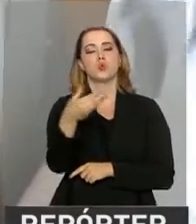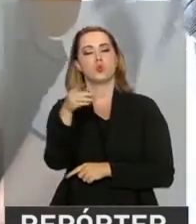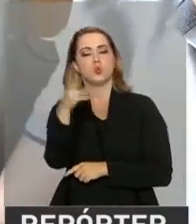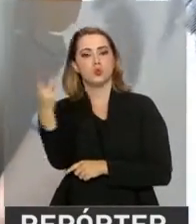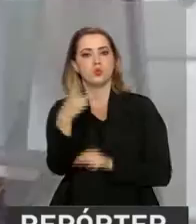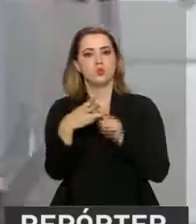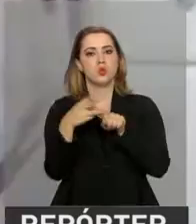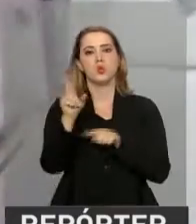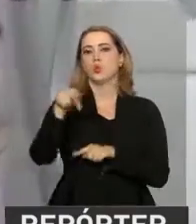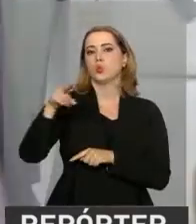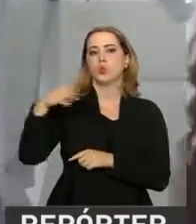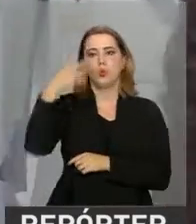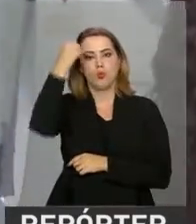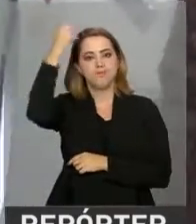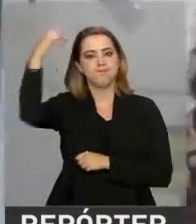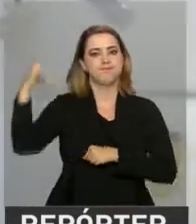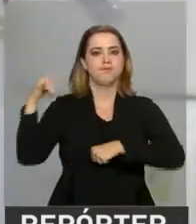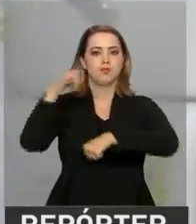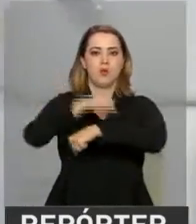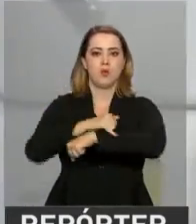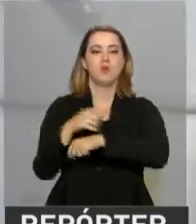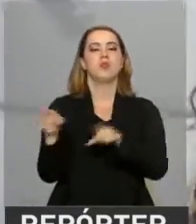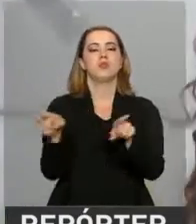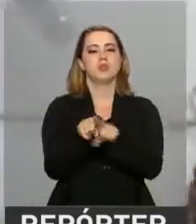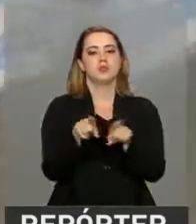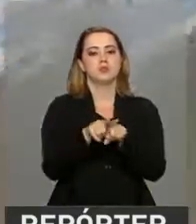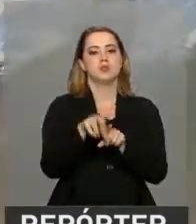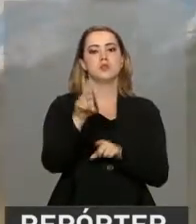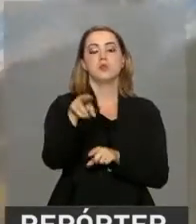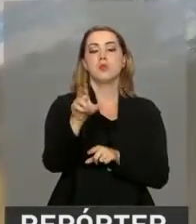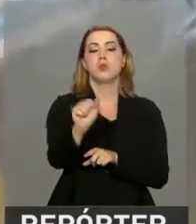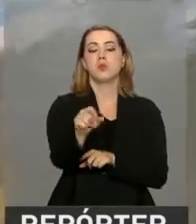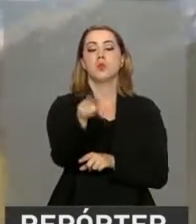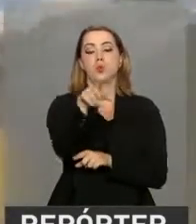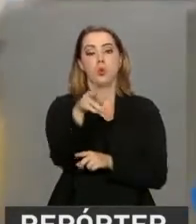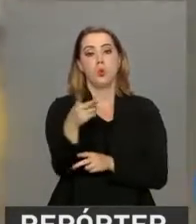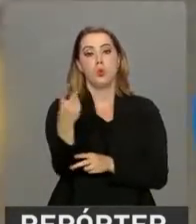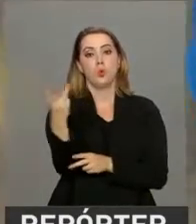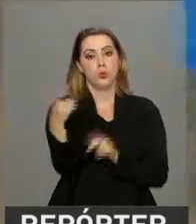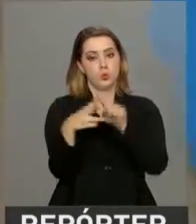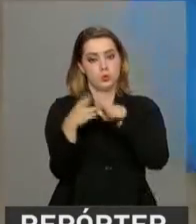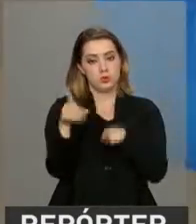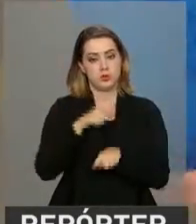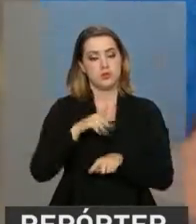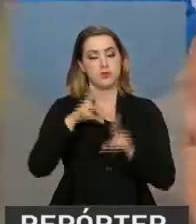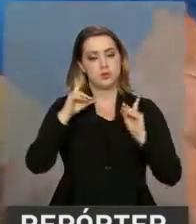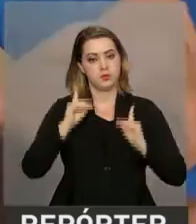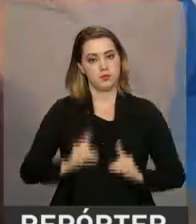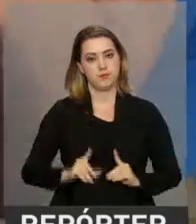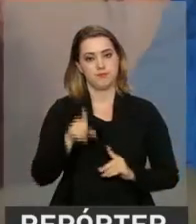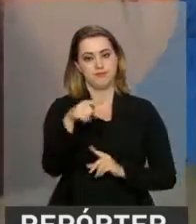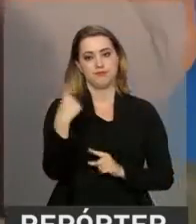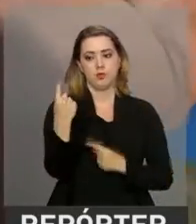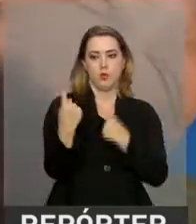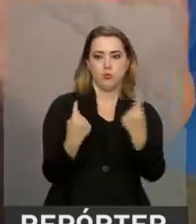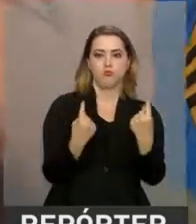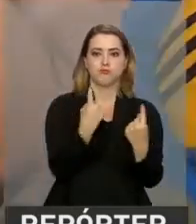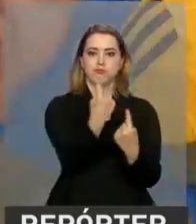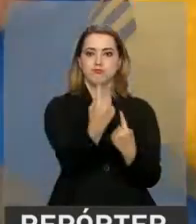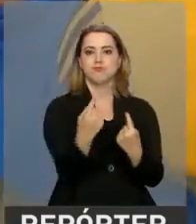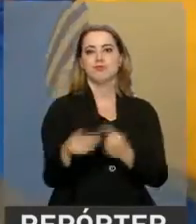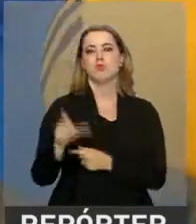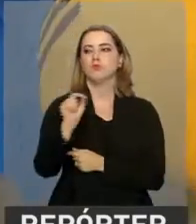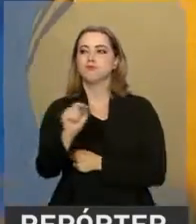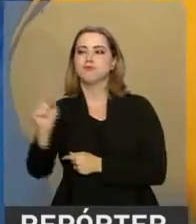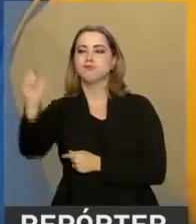viajado de avião. Em comum também o fato de que são pessoas com deficiência. Cada um deles viajou para um destino